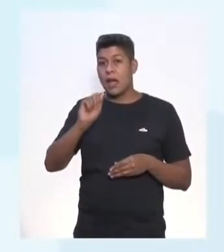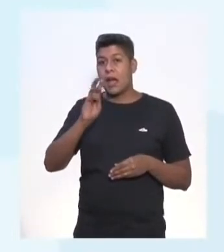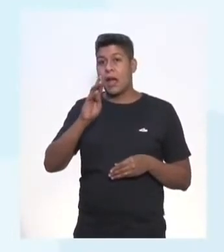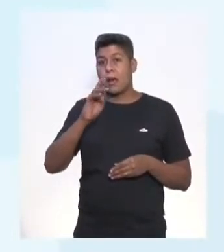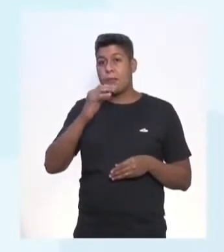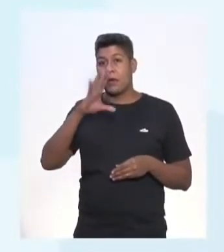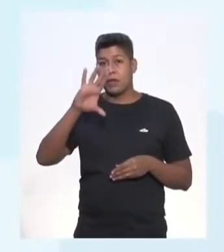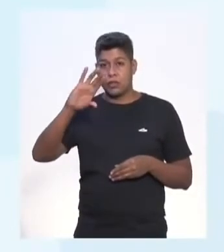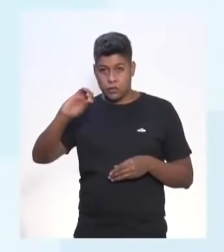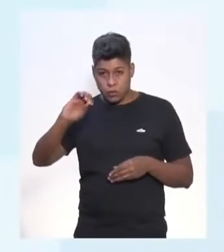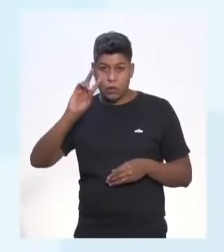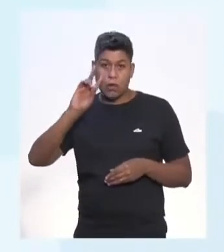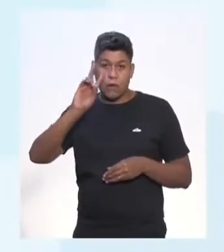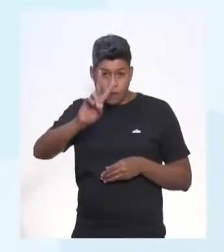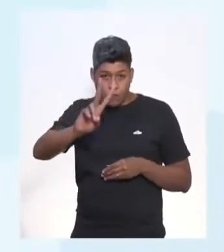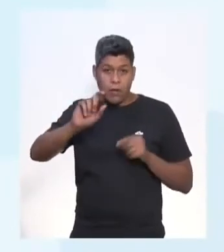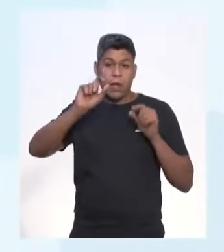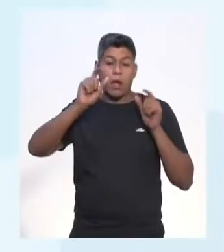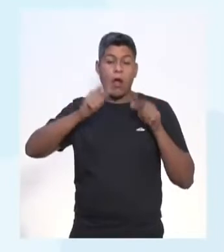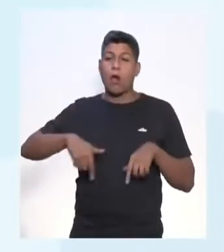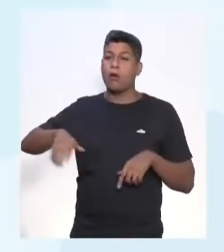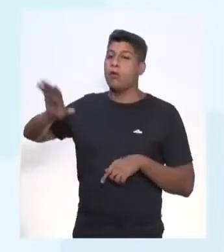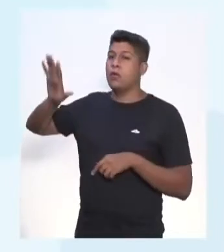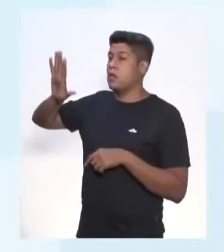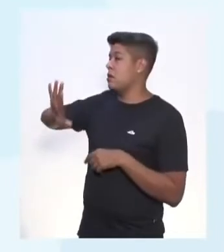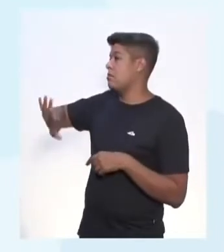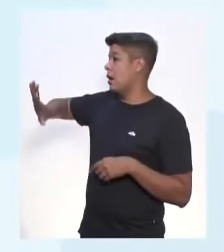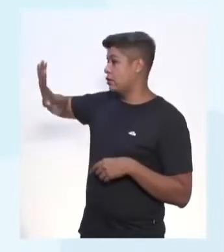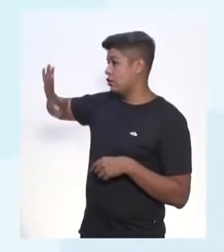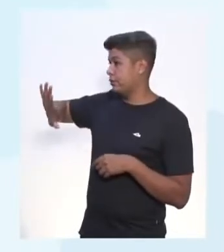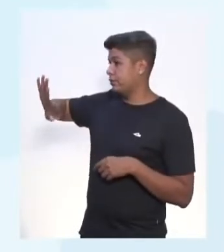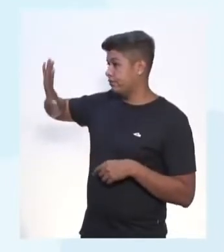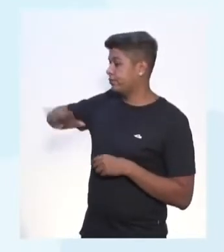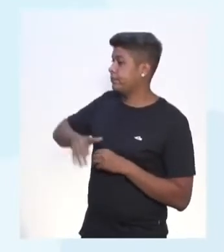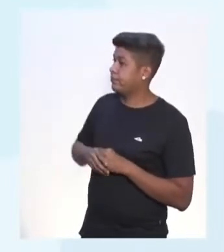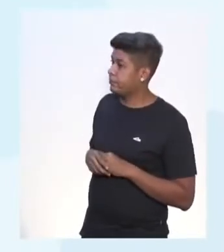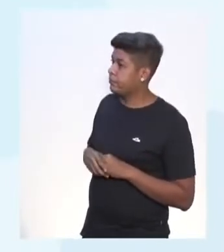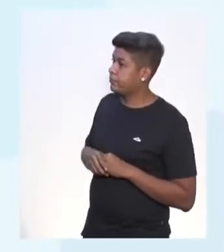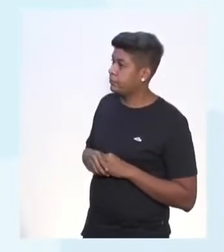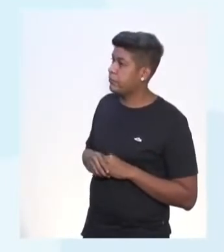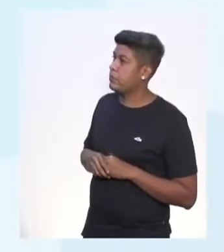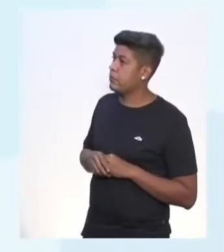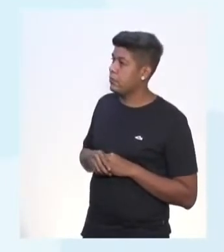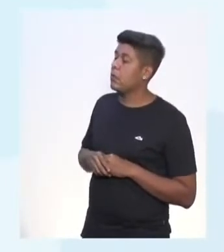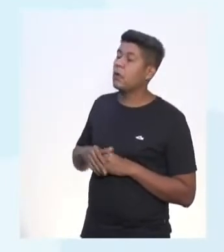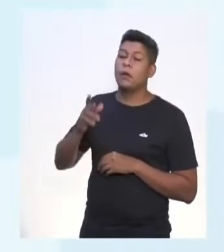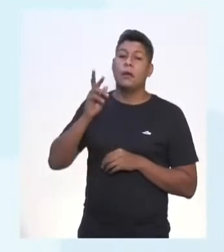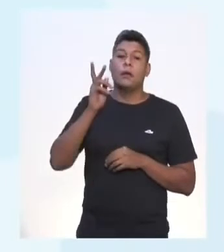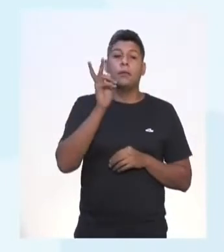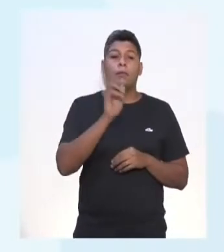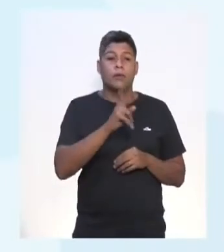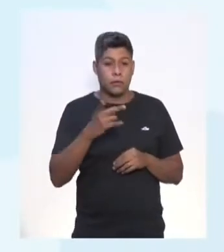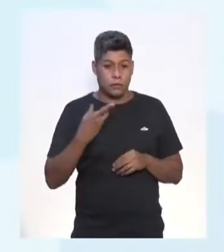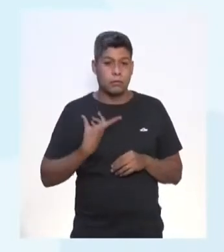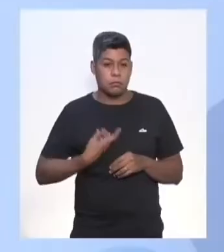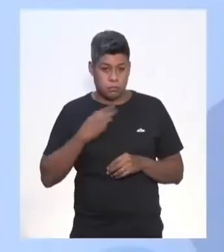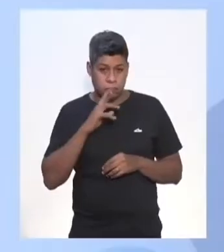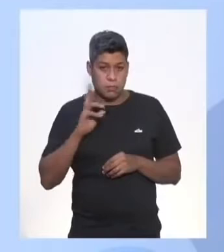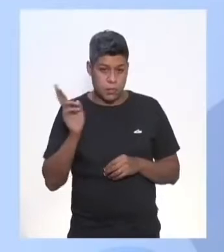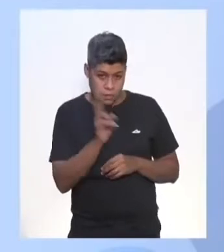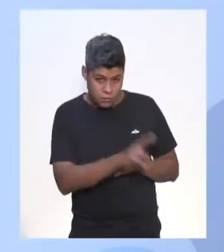vendo na imagem. Legal? Os profs estão aqui respondendo, estão